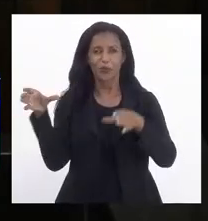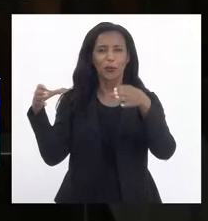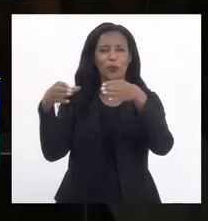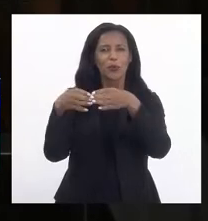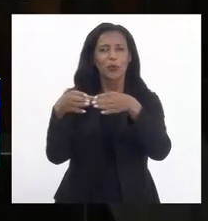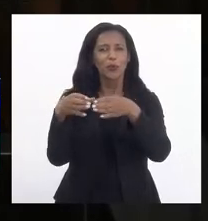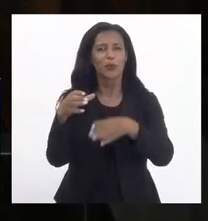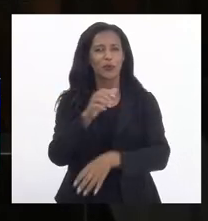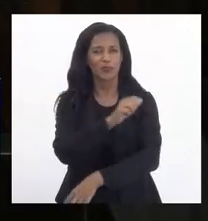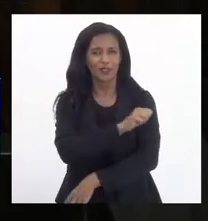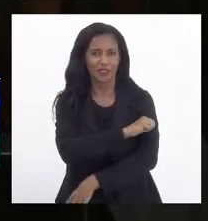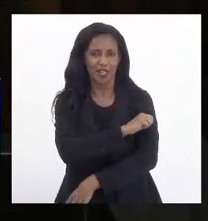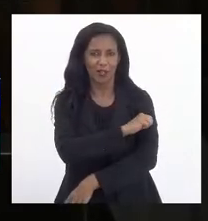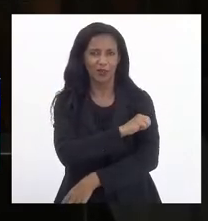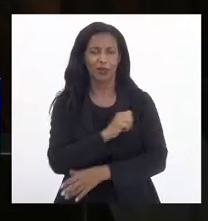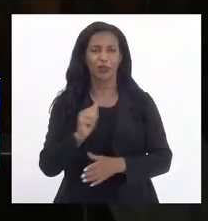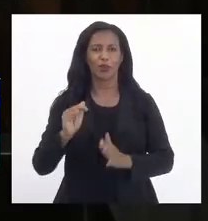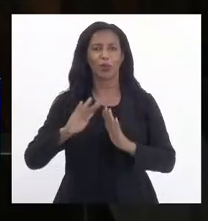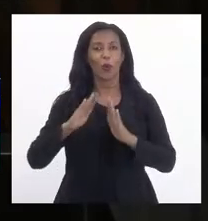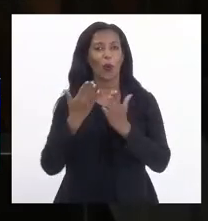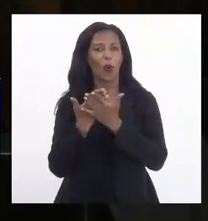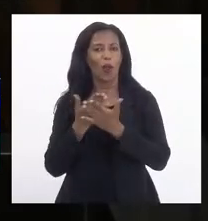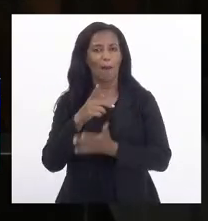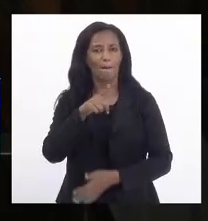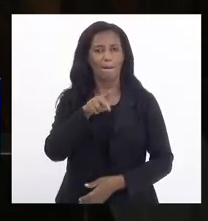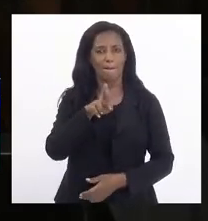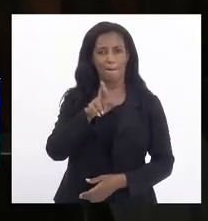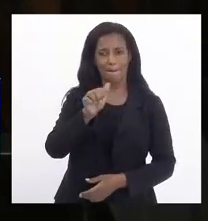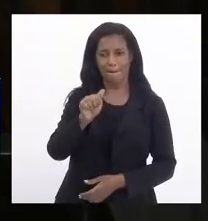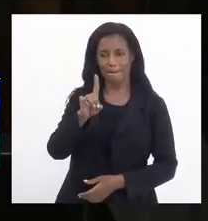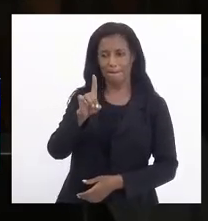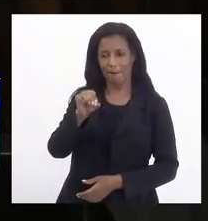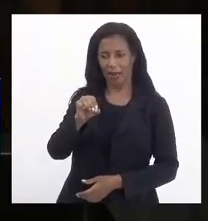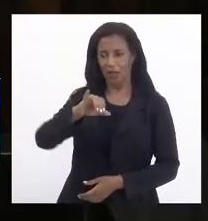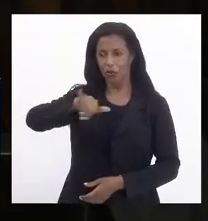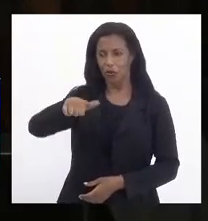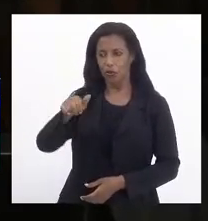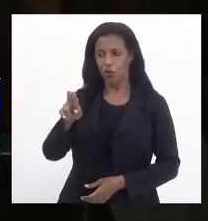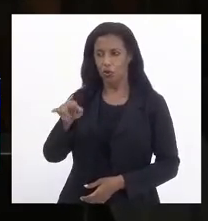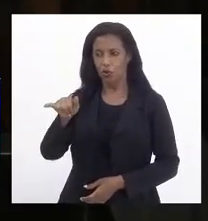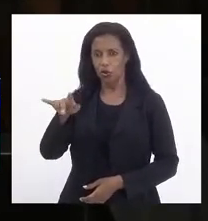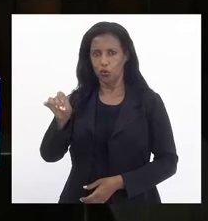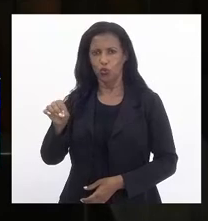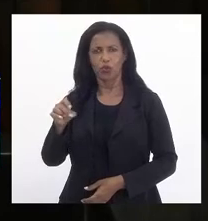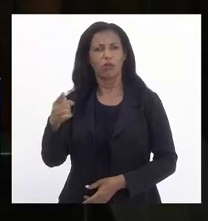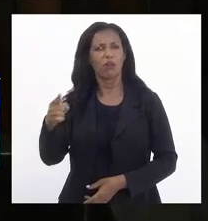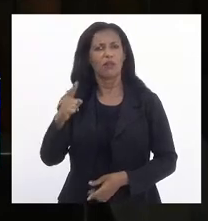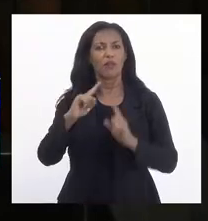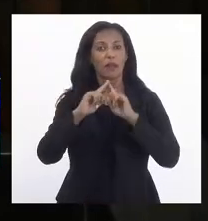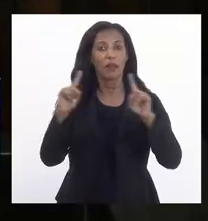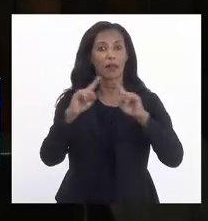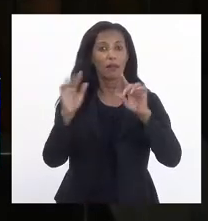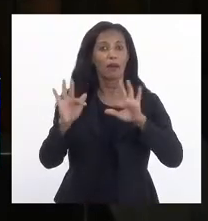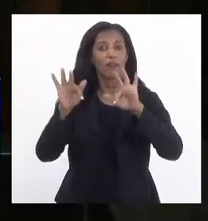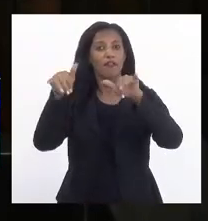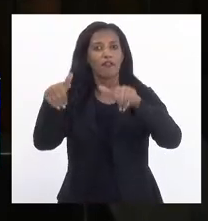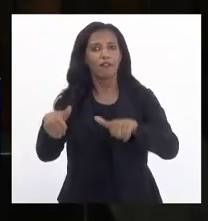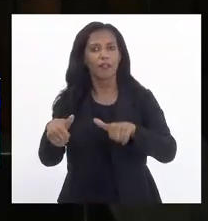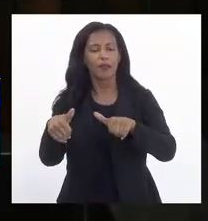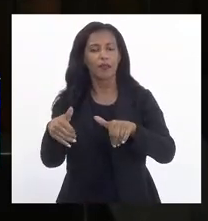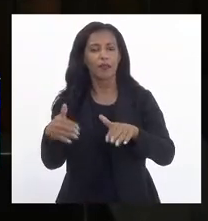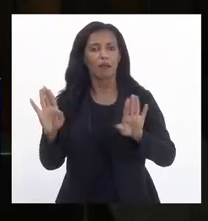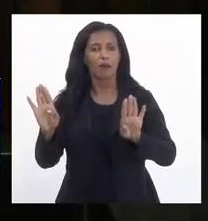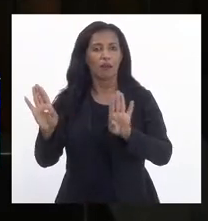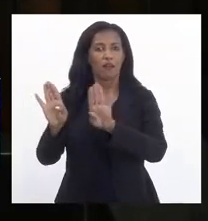de estudantes do Colégio Estadual Prado Júnior vindo aqui reivindicar o fim do processo de